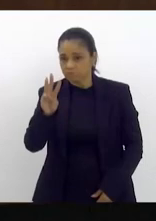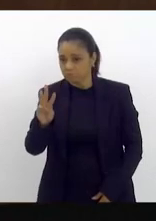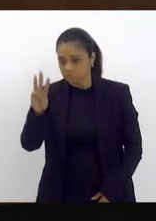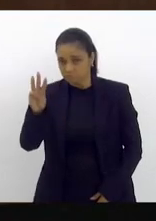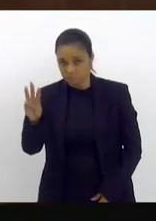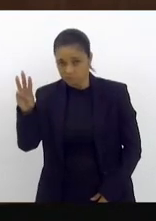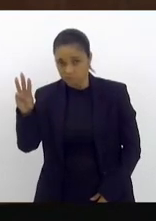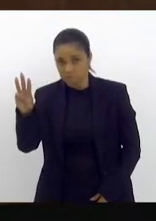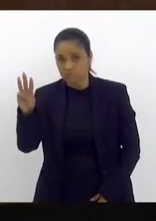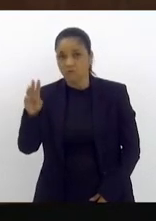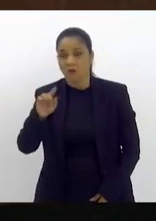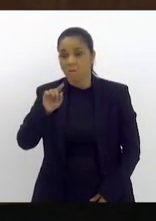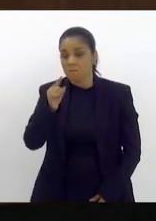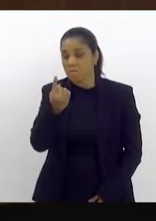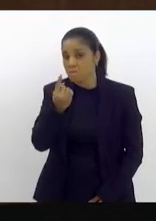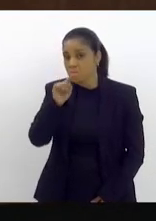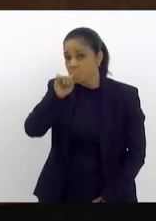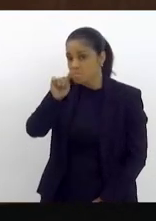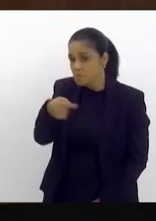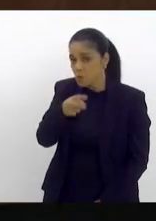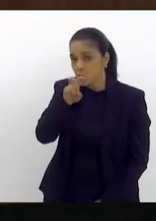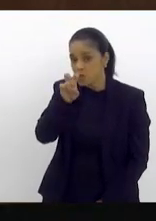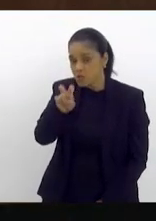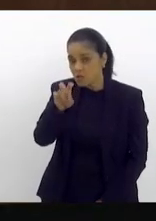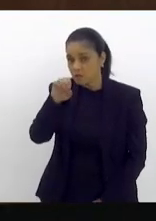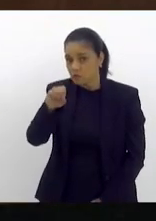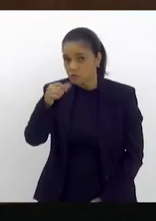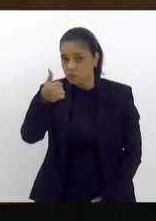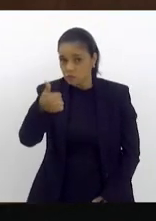feitas, 1.501 operações,